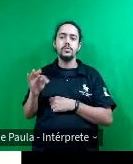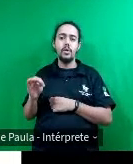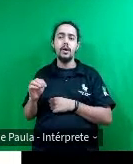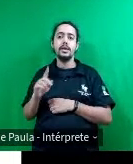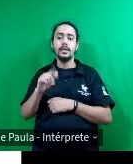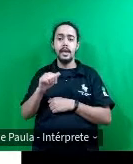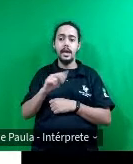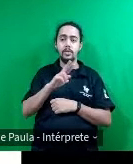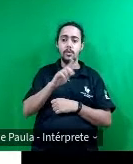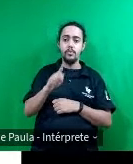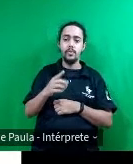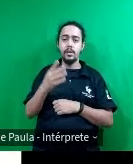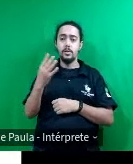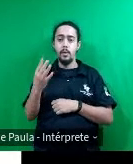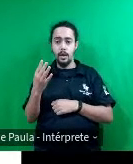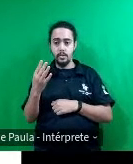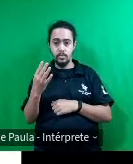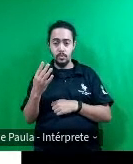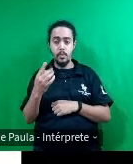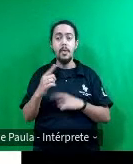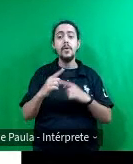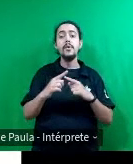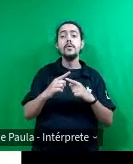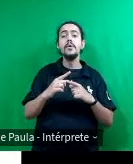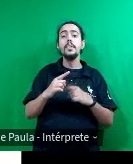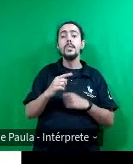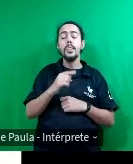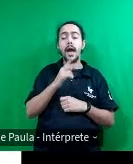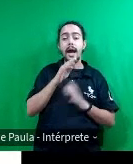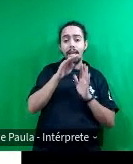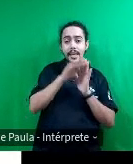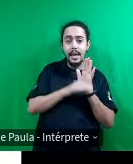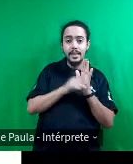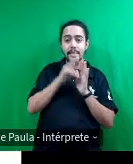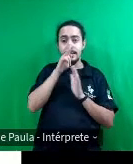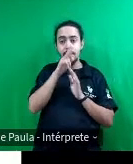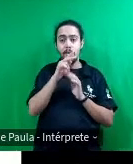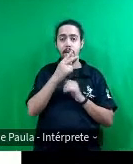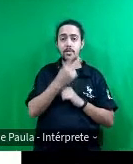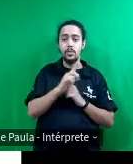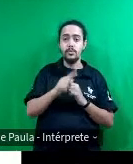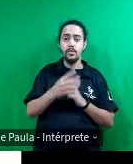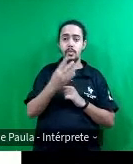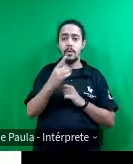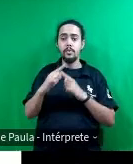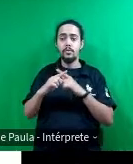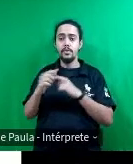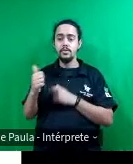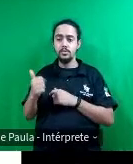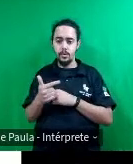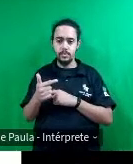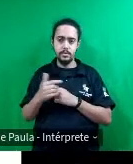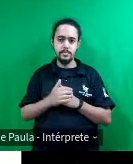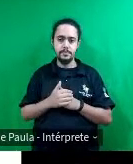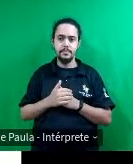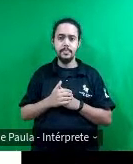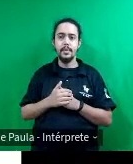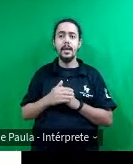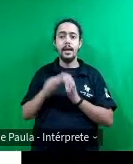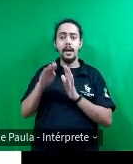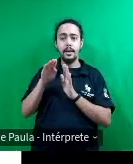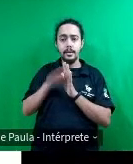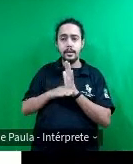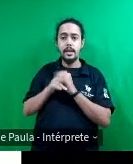que eu calculei, vezes a corrente total que está passando por ele, vezes 12 amperes. Vai ser igual a